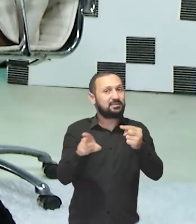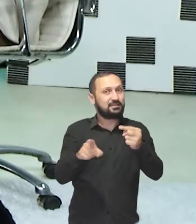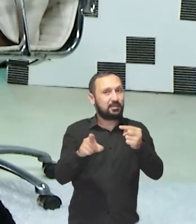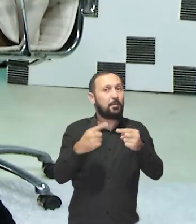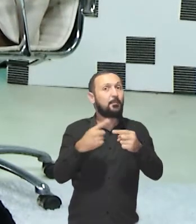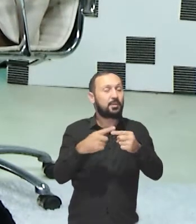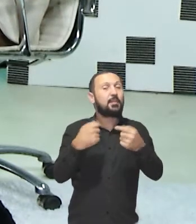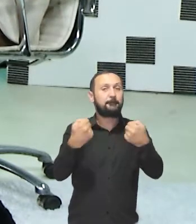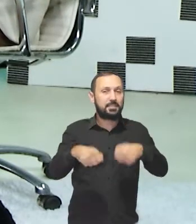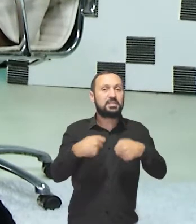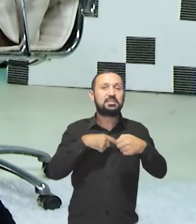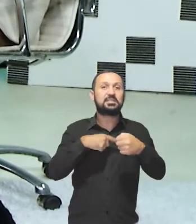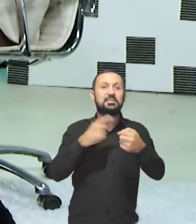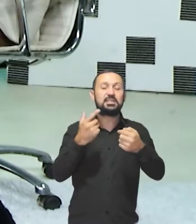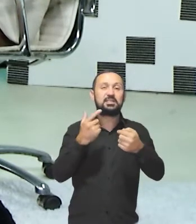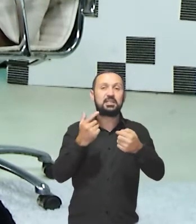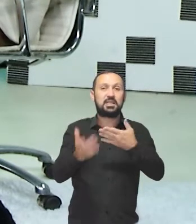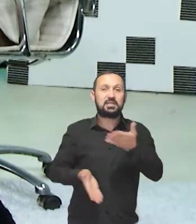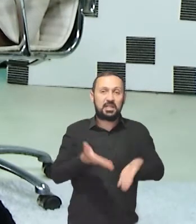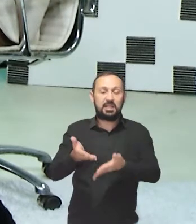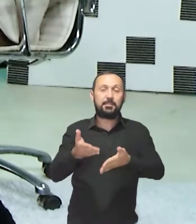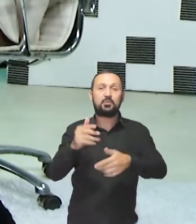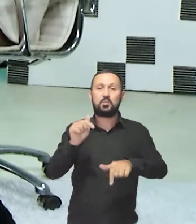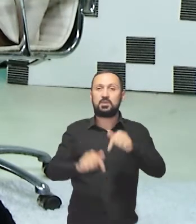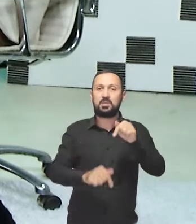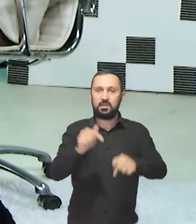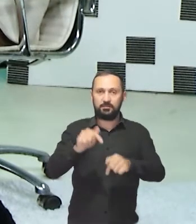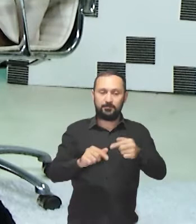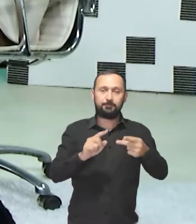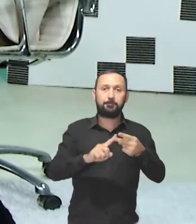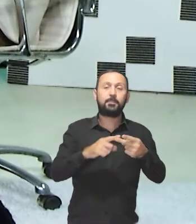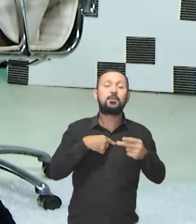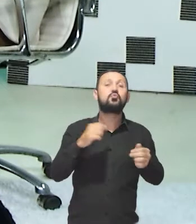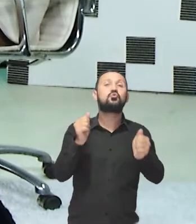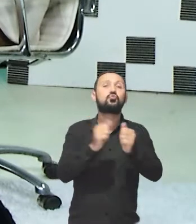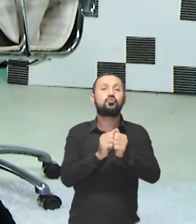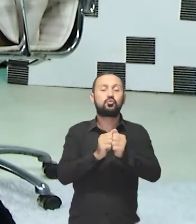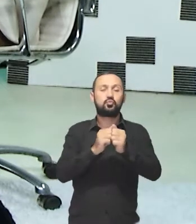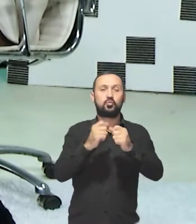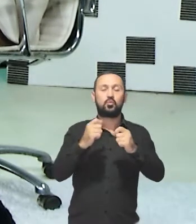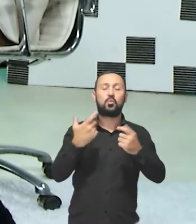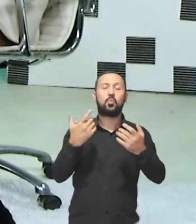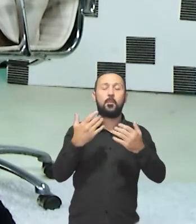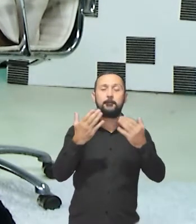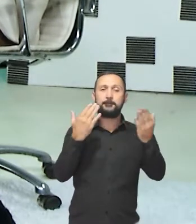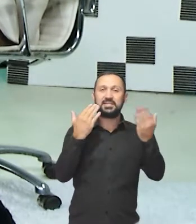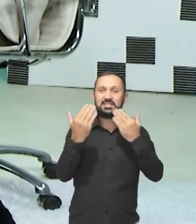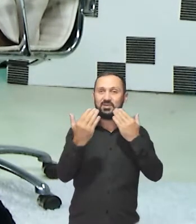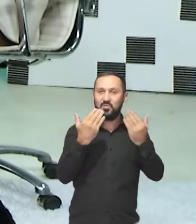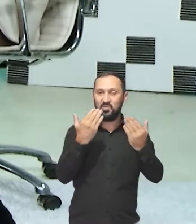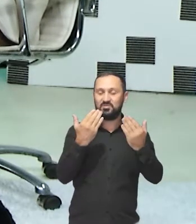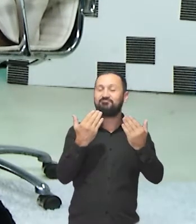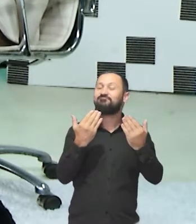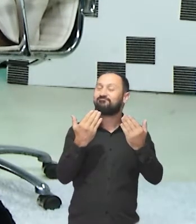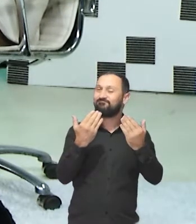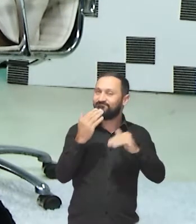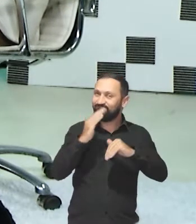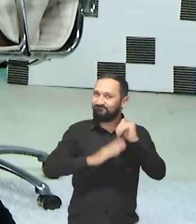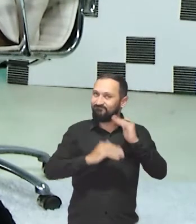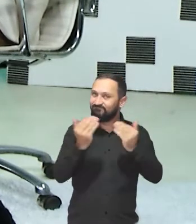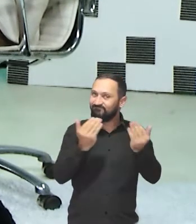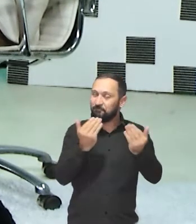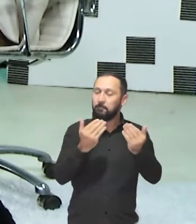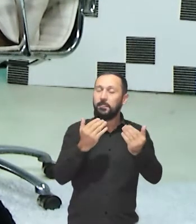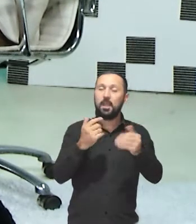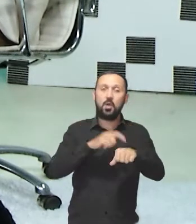terapia química com medicamento e a terapia com o psicólogo. Só que um grande detalhe, Picarelli, quando se